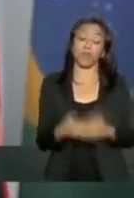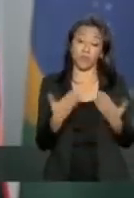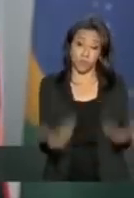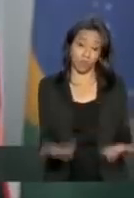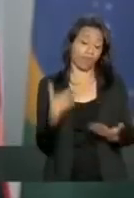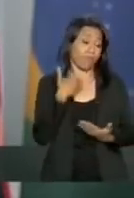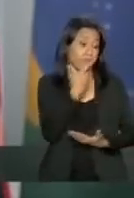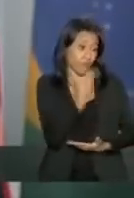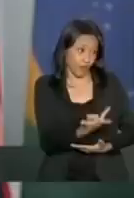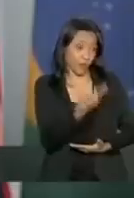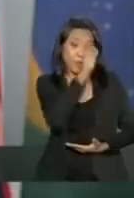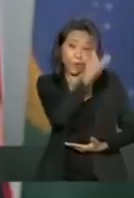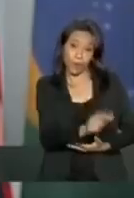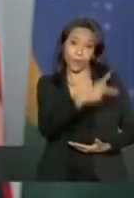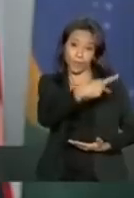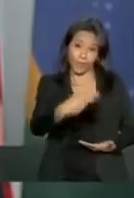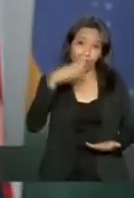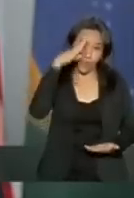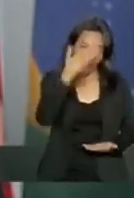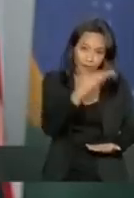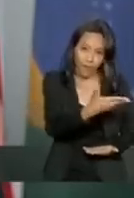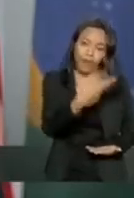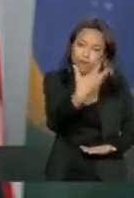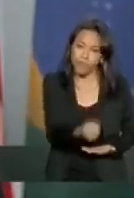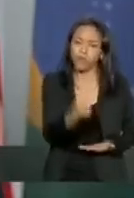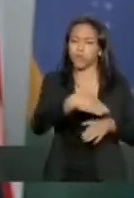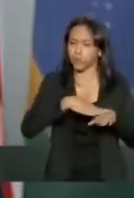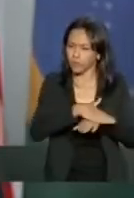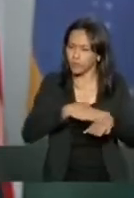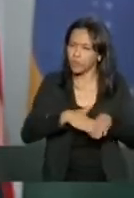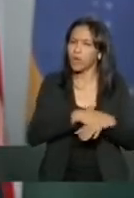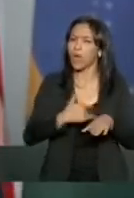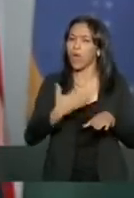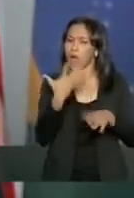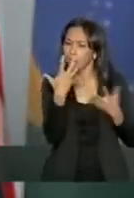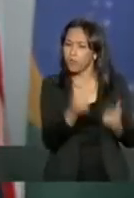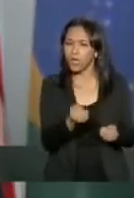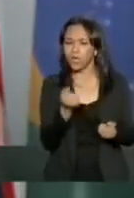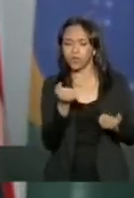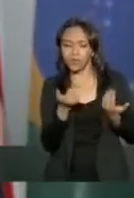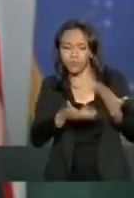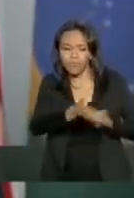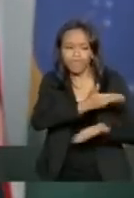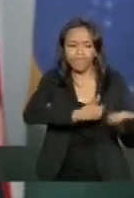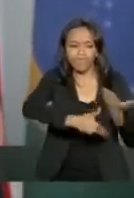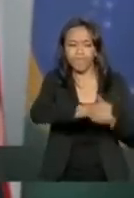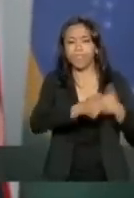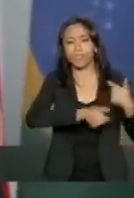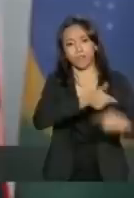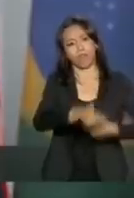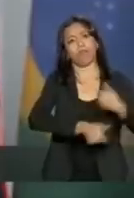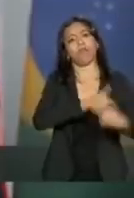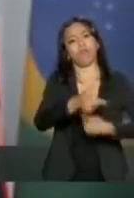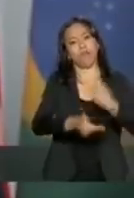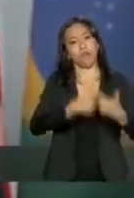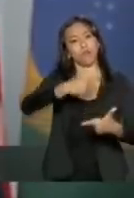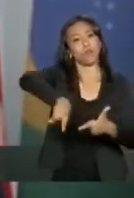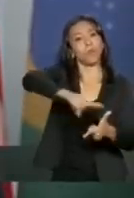quero lhe dizer que vamos falar, vamos consultar, vamos trabalhar